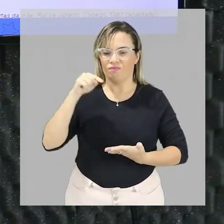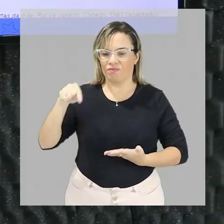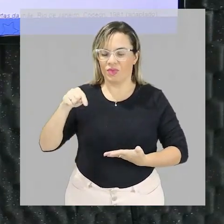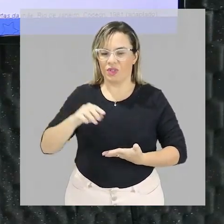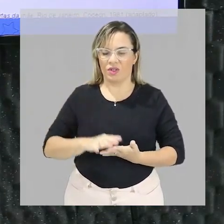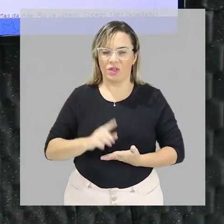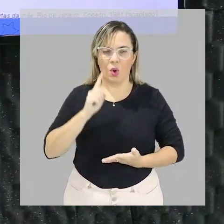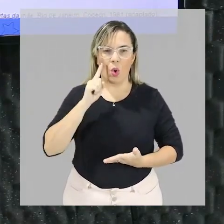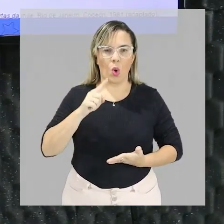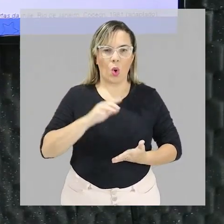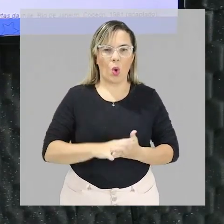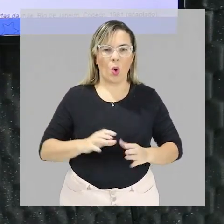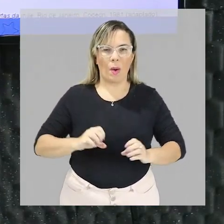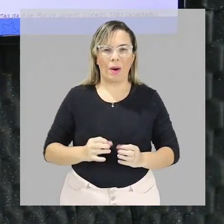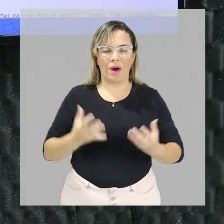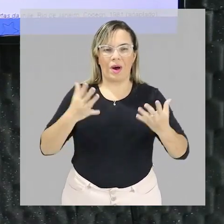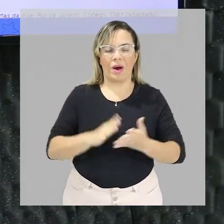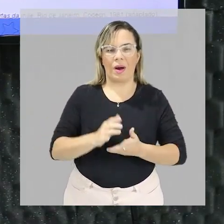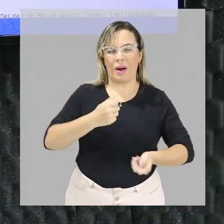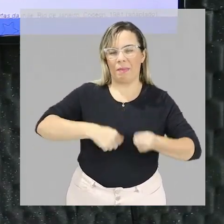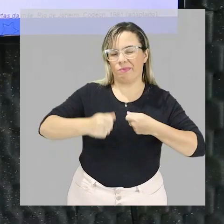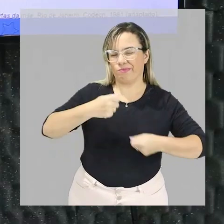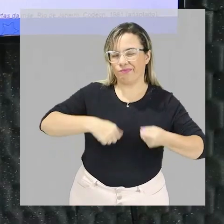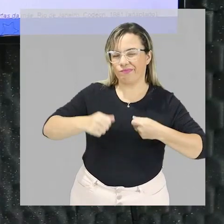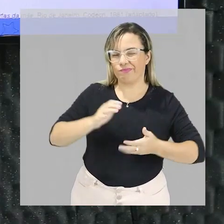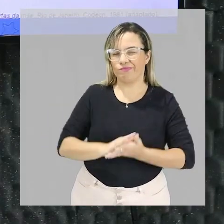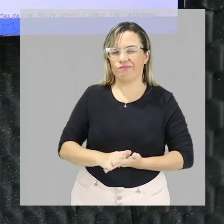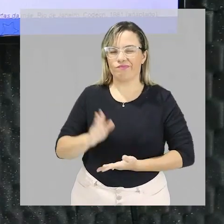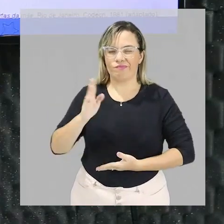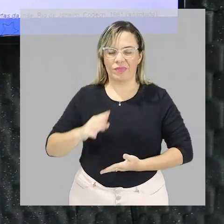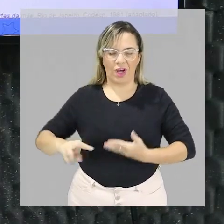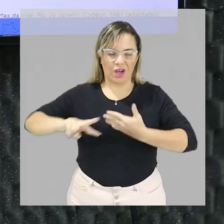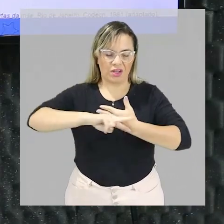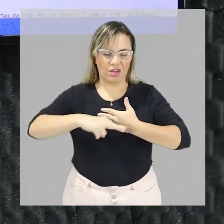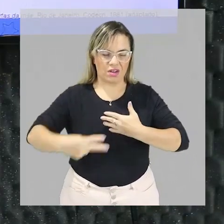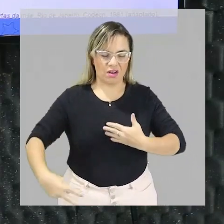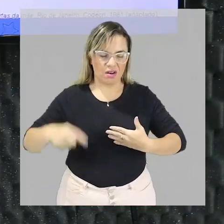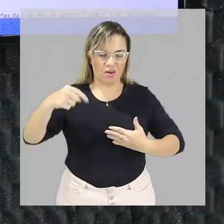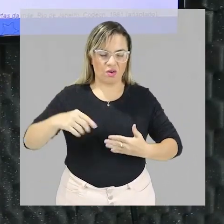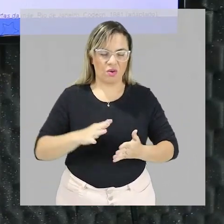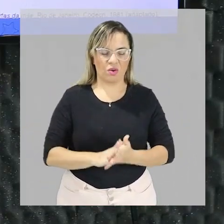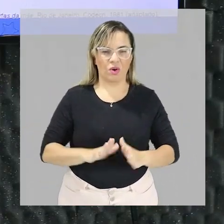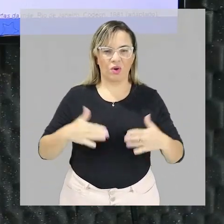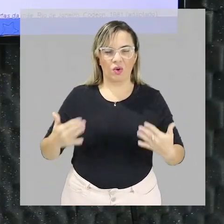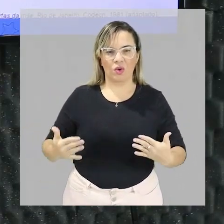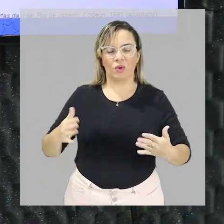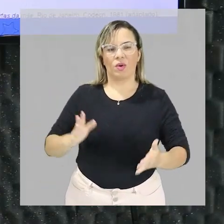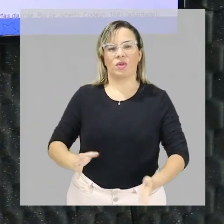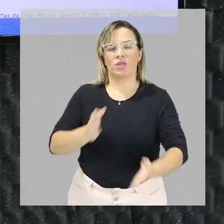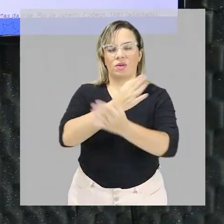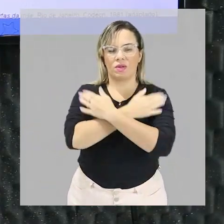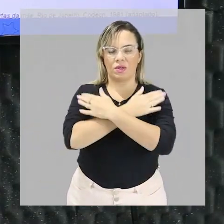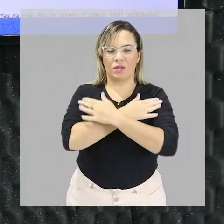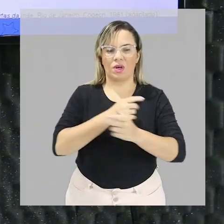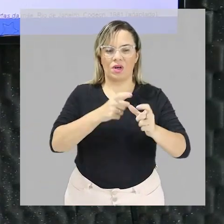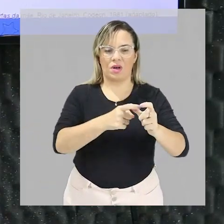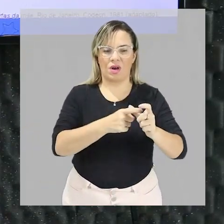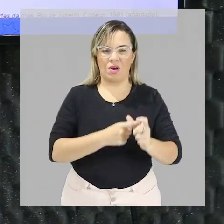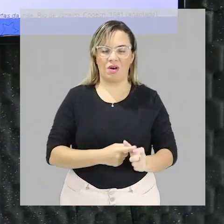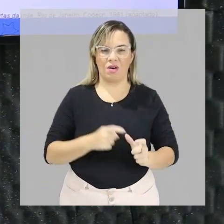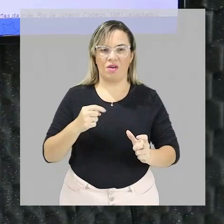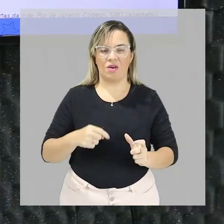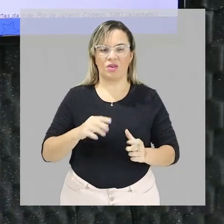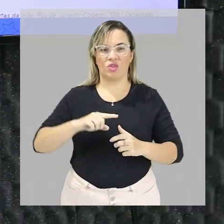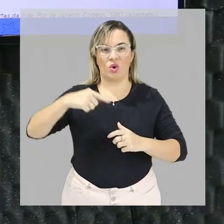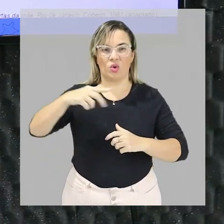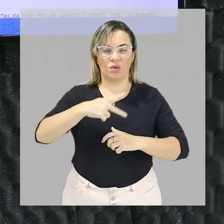brasileiro, com desemprego, com concentração de renda, com aumento da dívida externa. Evidente que o